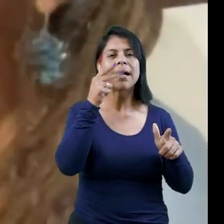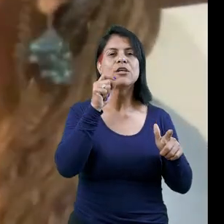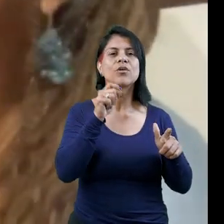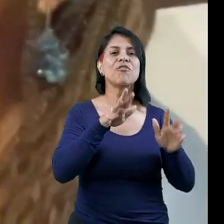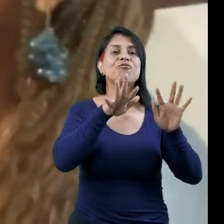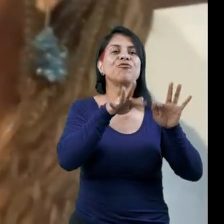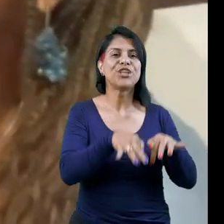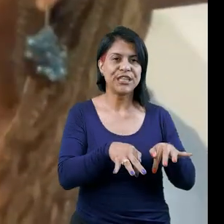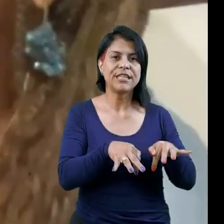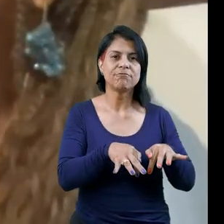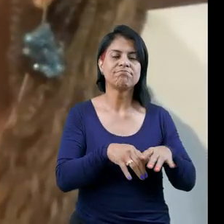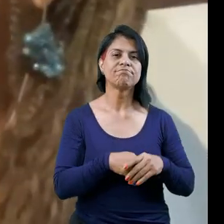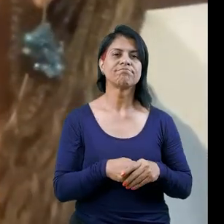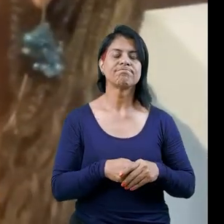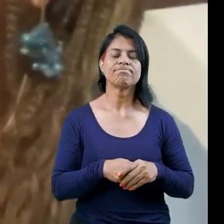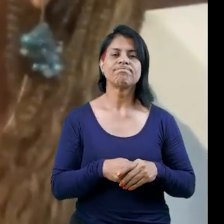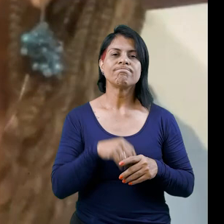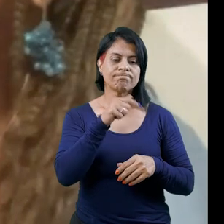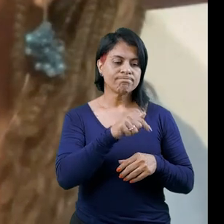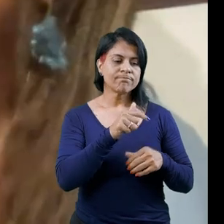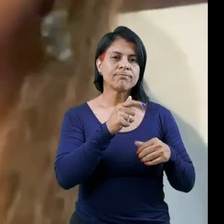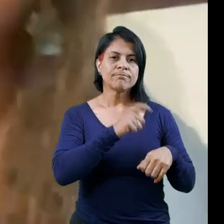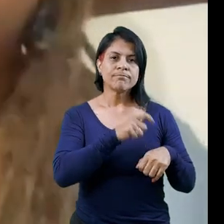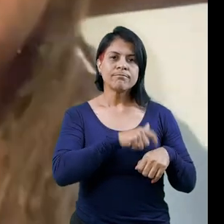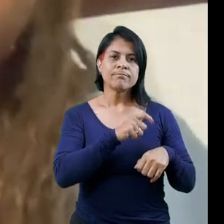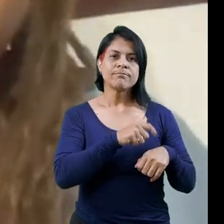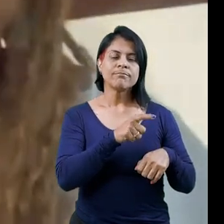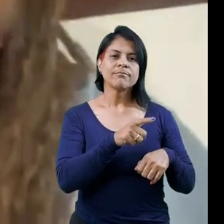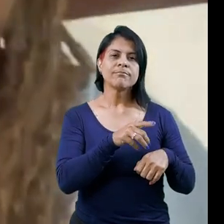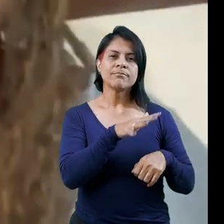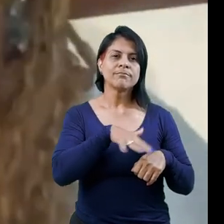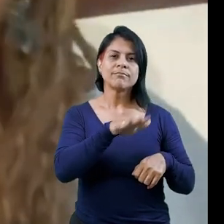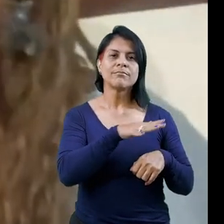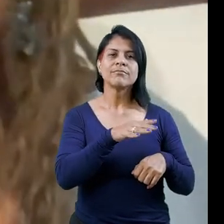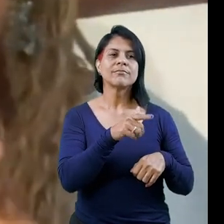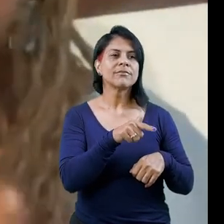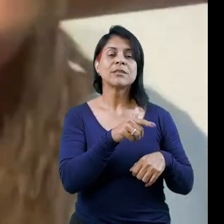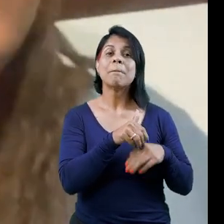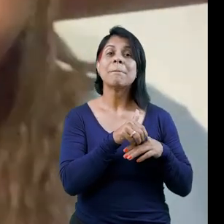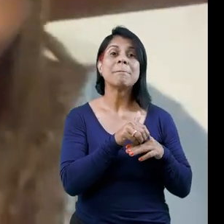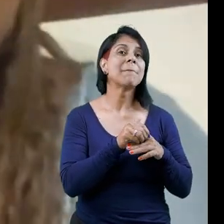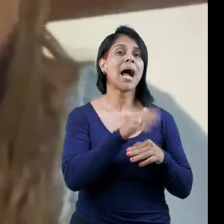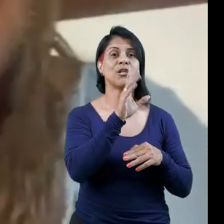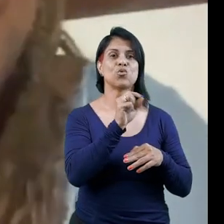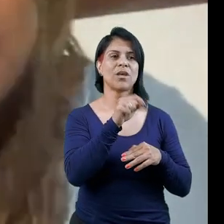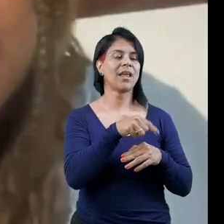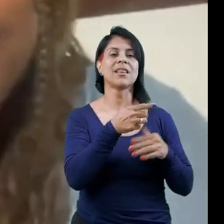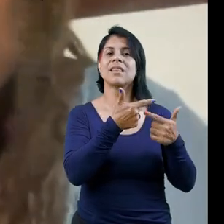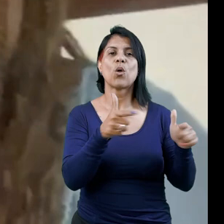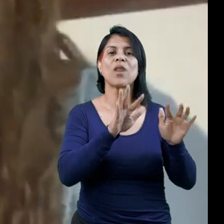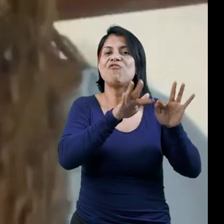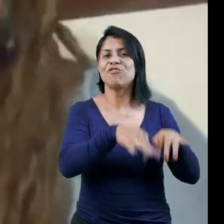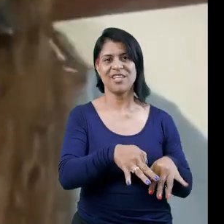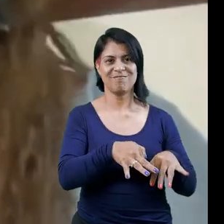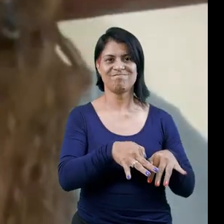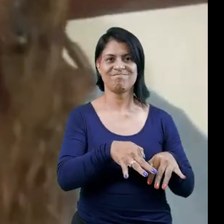deixa eu pensar aqui numa palavra, fonte vou usar imensurável de novo, mas a fonte imensurável de vida, a